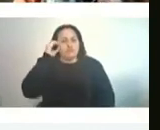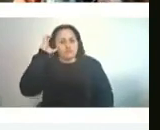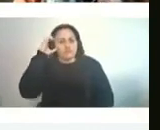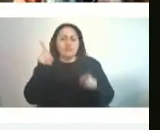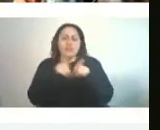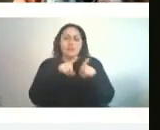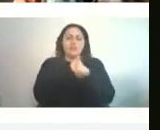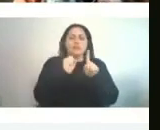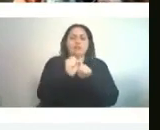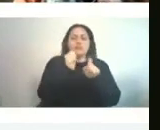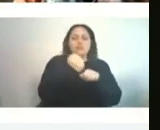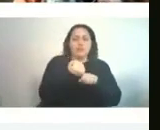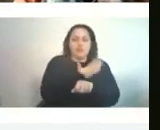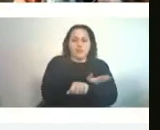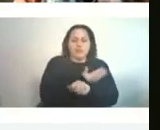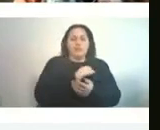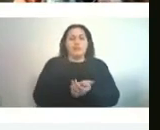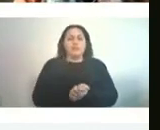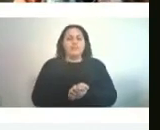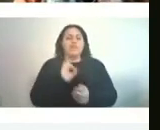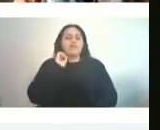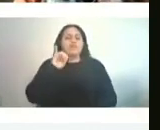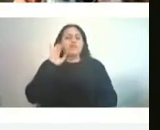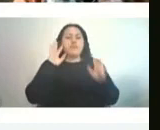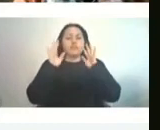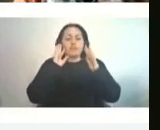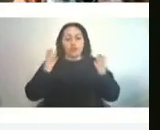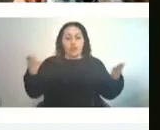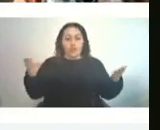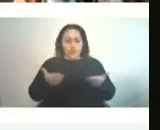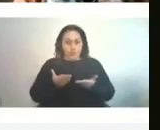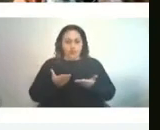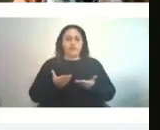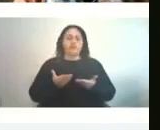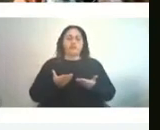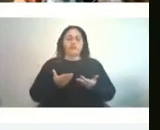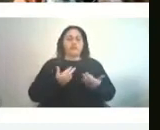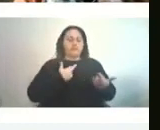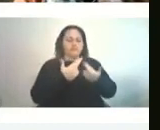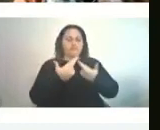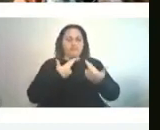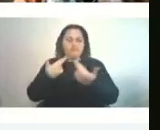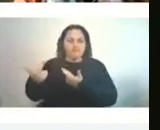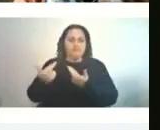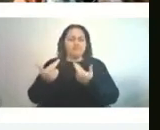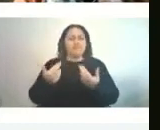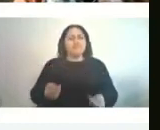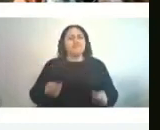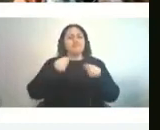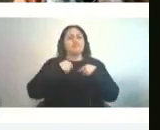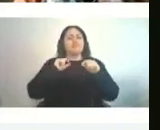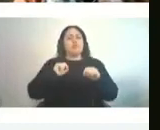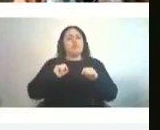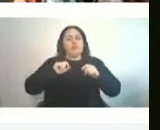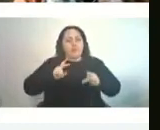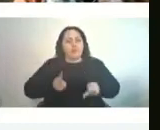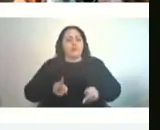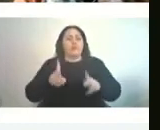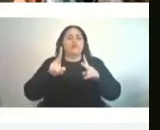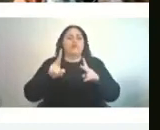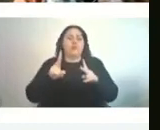se a gente pensar nos tempos de hoje, a interação e a mediação, elas trazem, né, certamente adesão, elas garantem a continuidade do